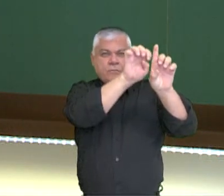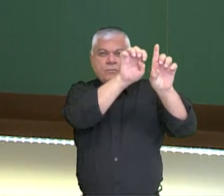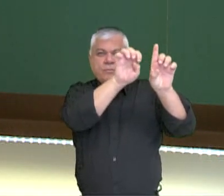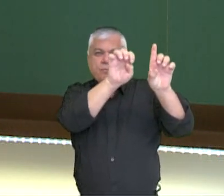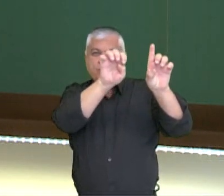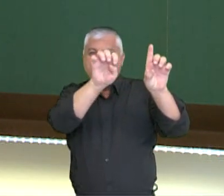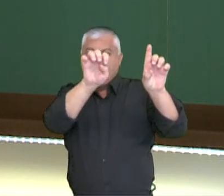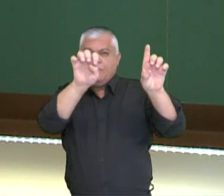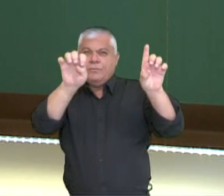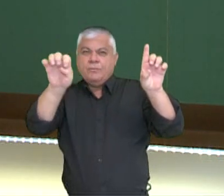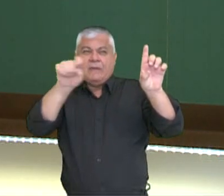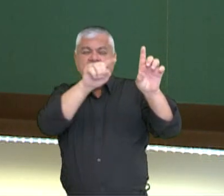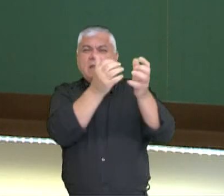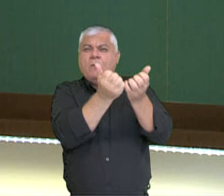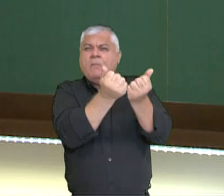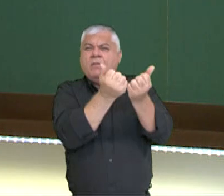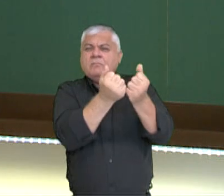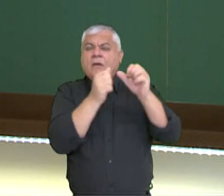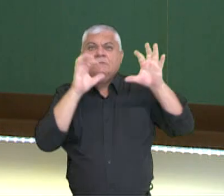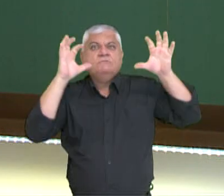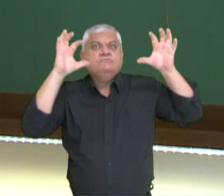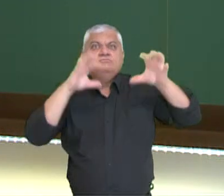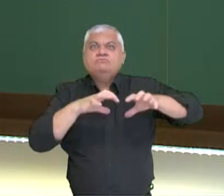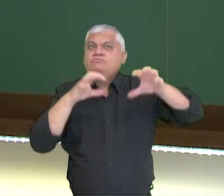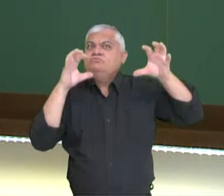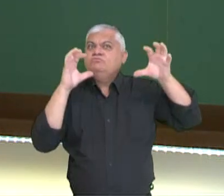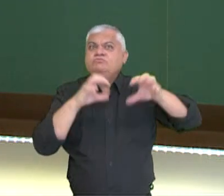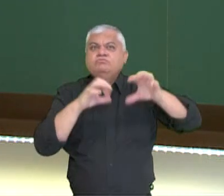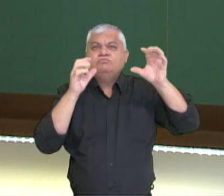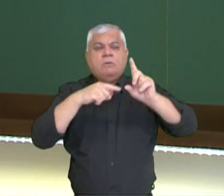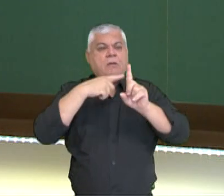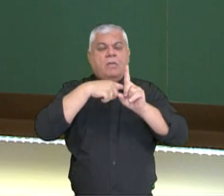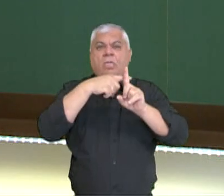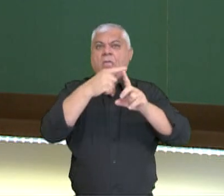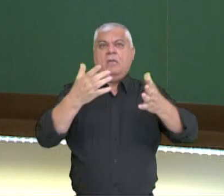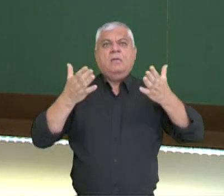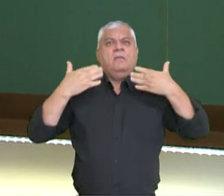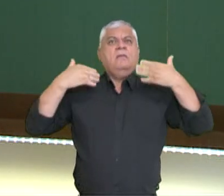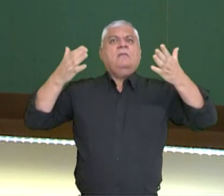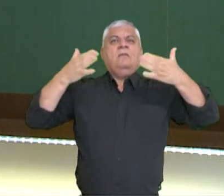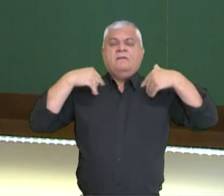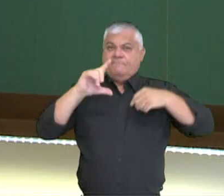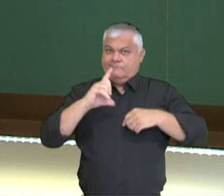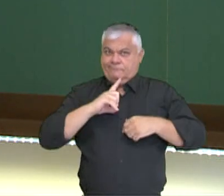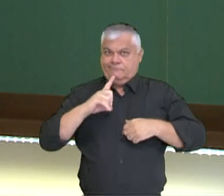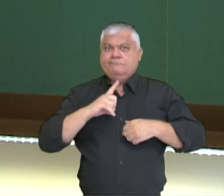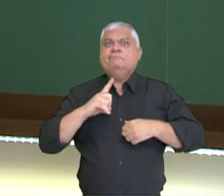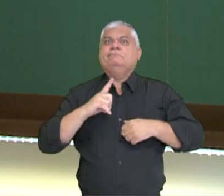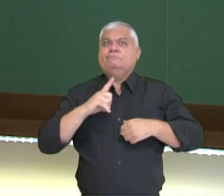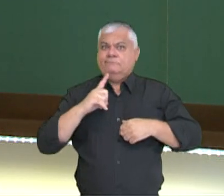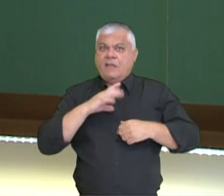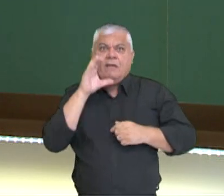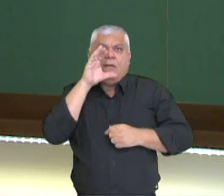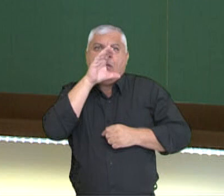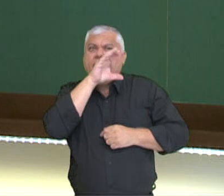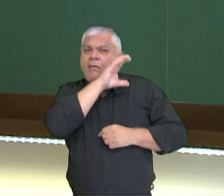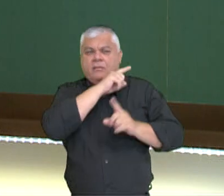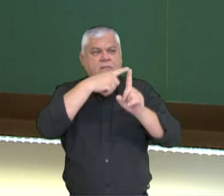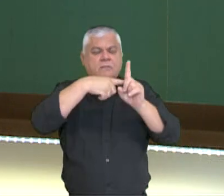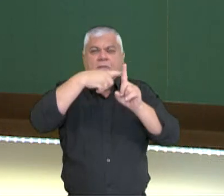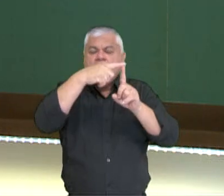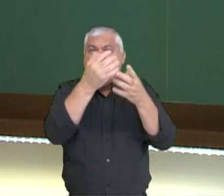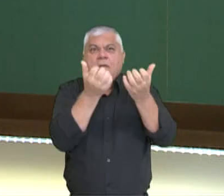umidade, precipitação elevada e temperaturas elevadas também. Então, é um clima quente e